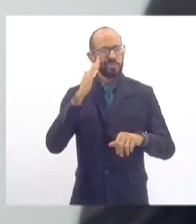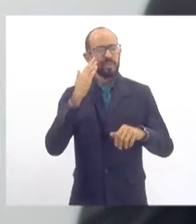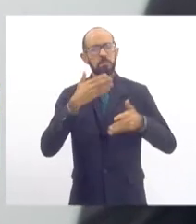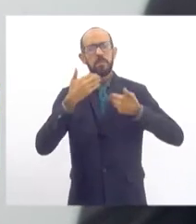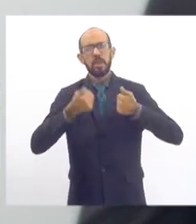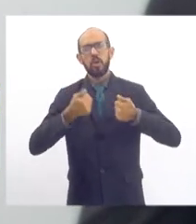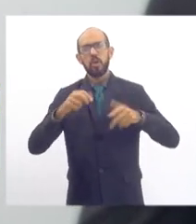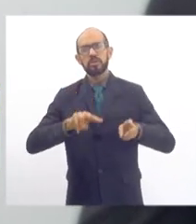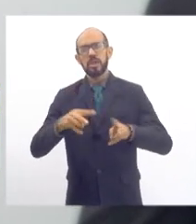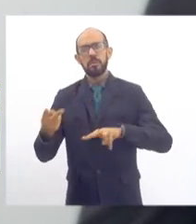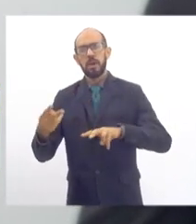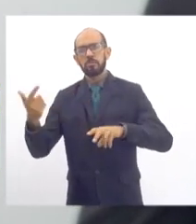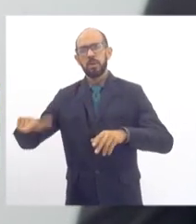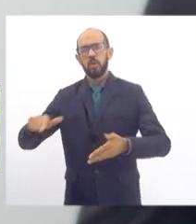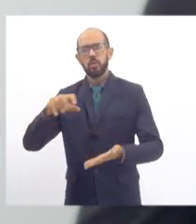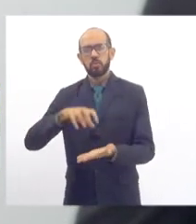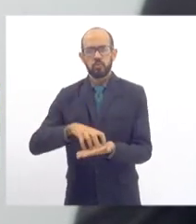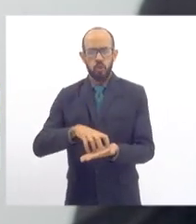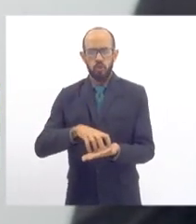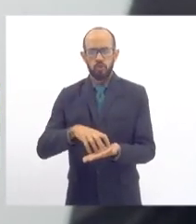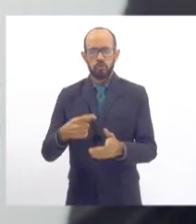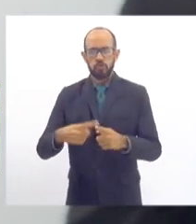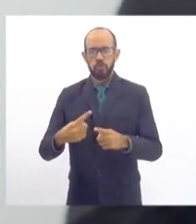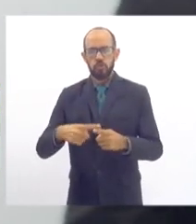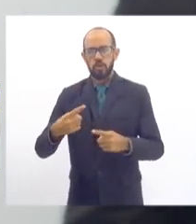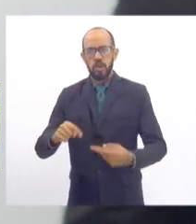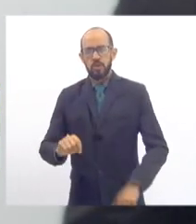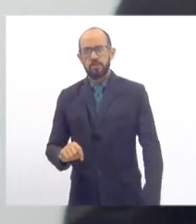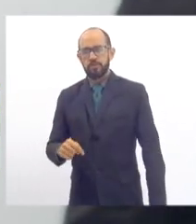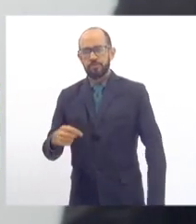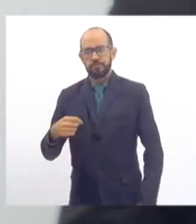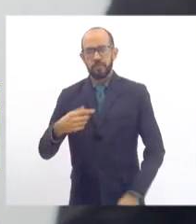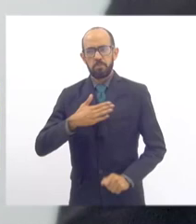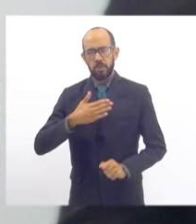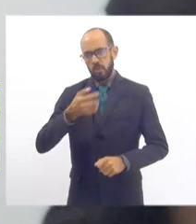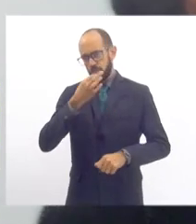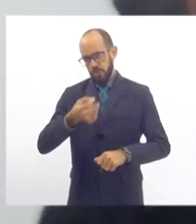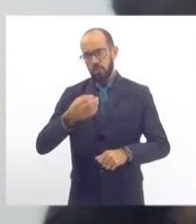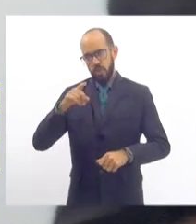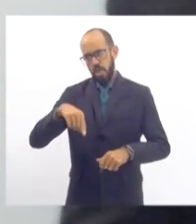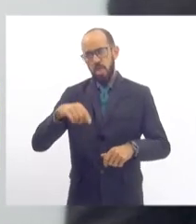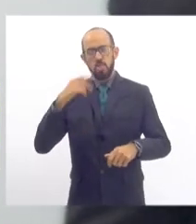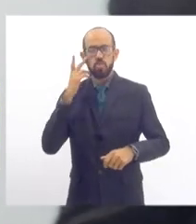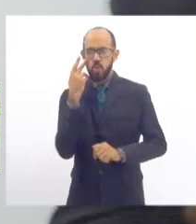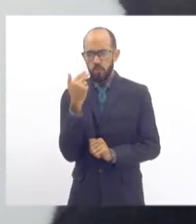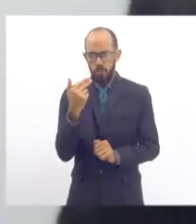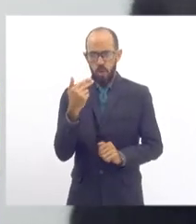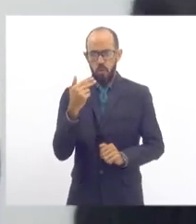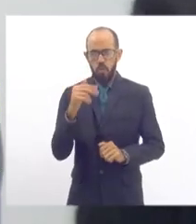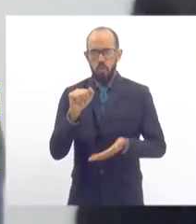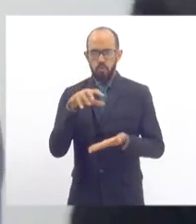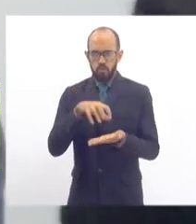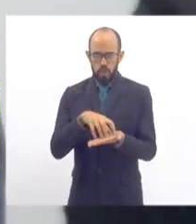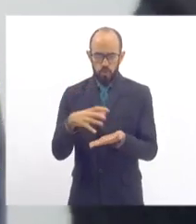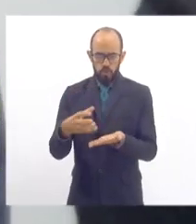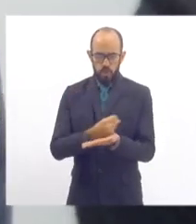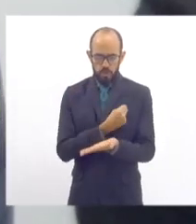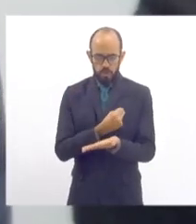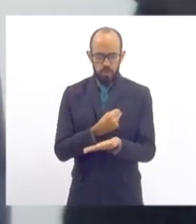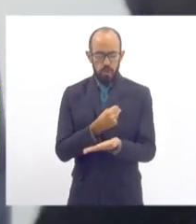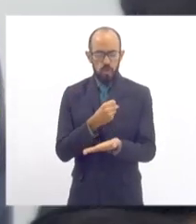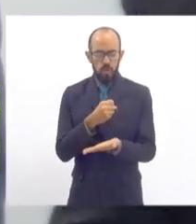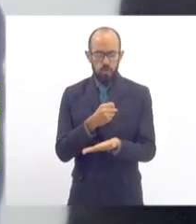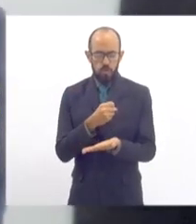desses repasses para outros órgãos. Porque eu entendo que isso é normal, né? Um órgão arrecadador, não necessariamente ele fica com tudo que